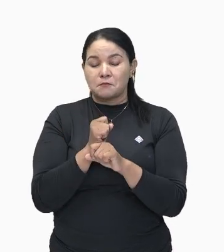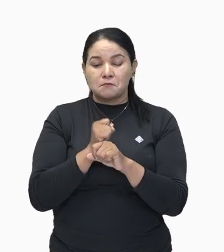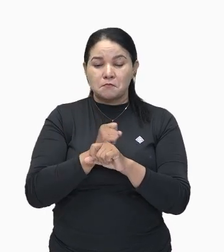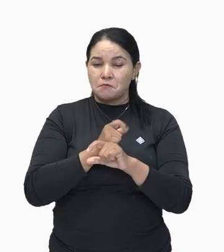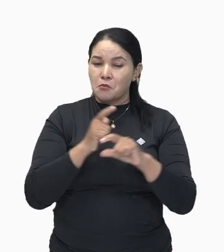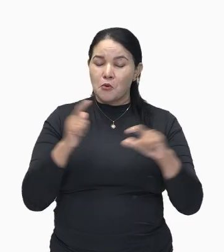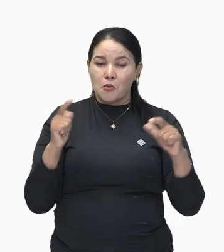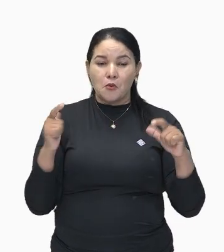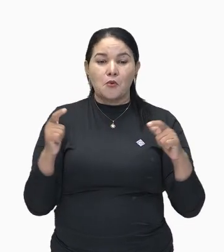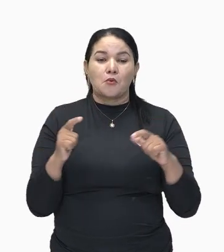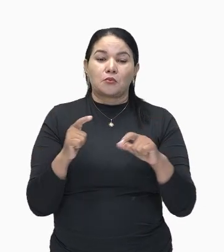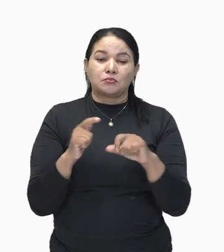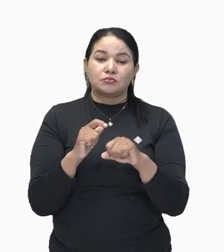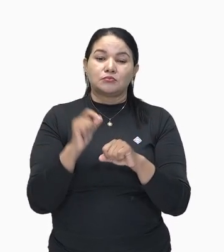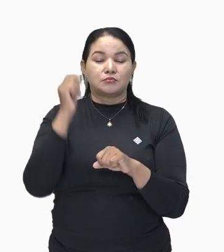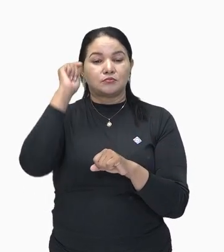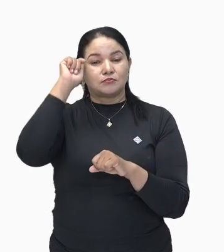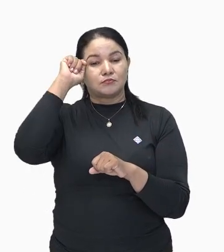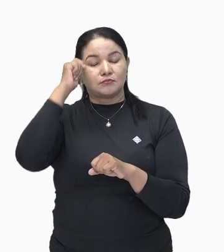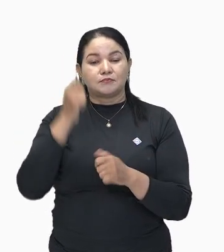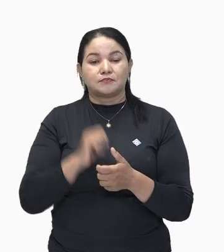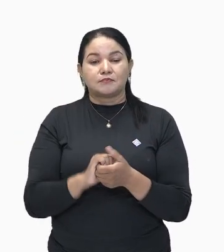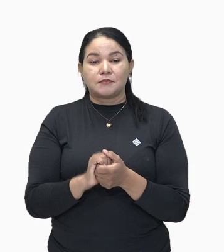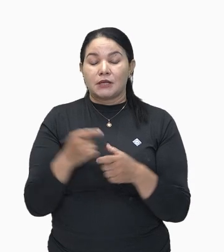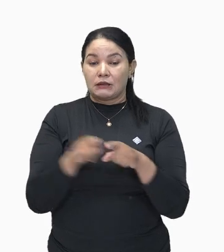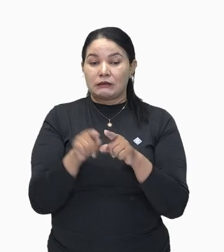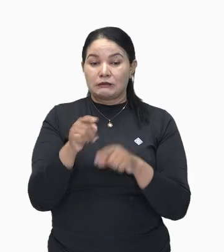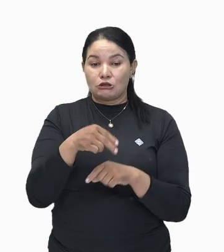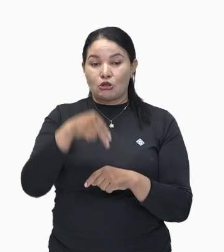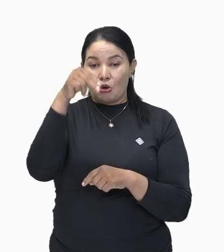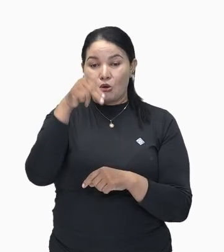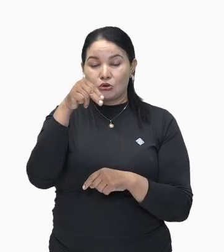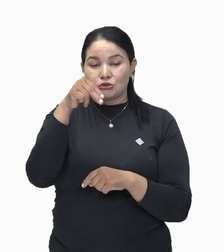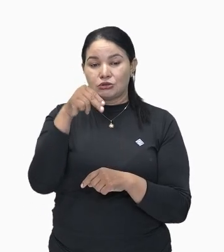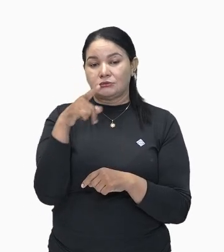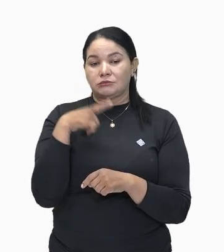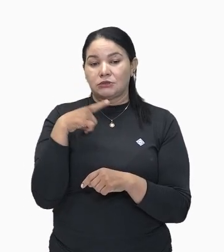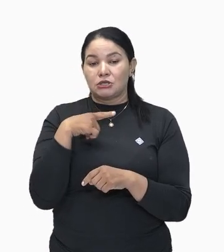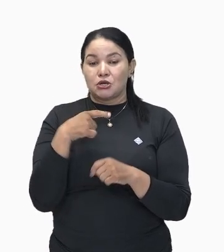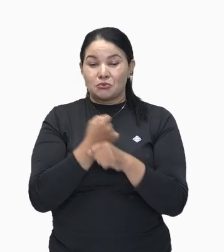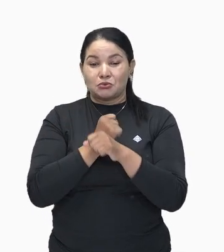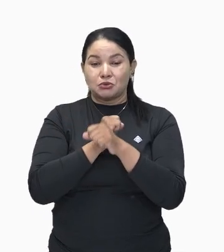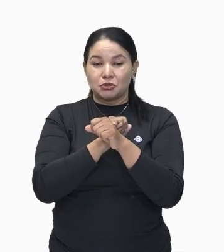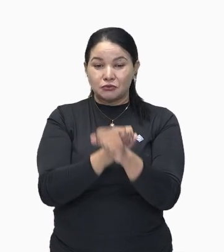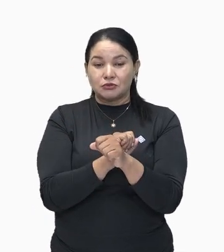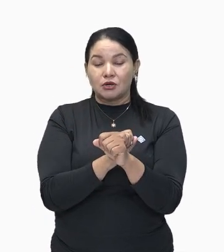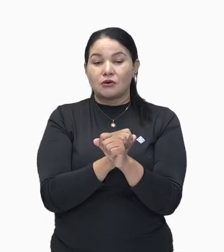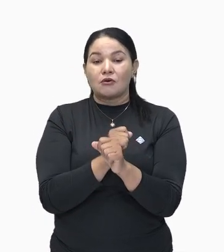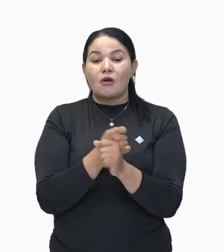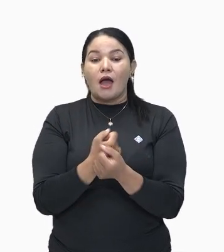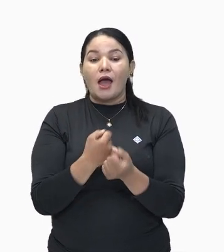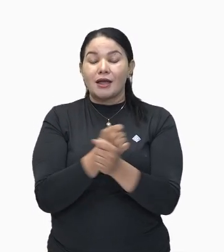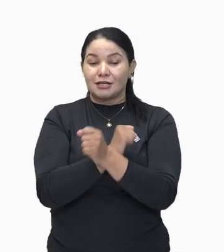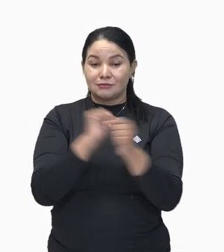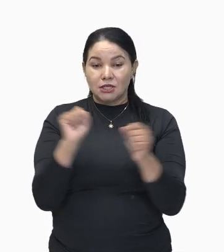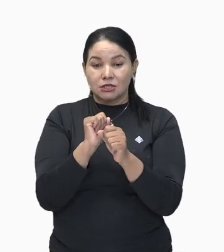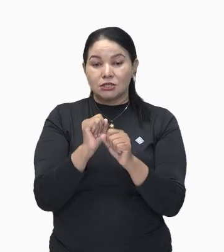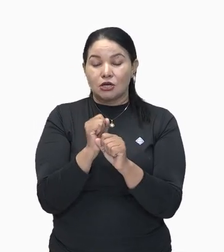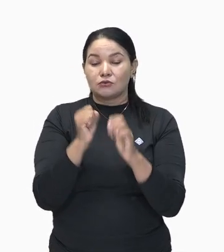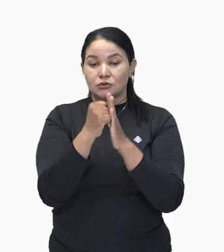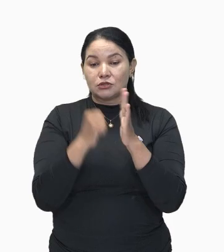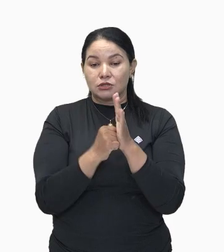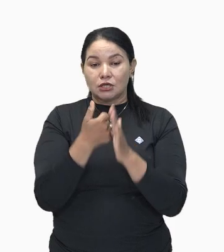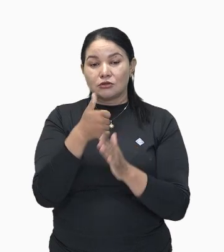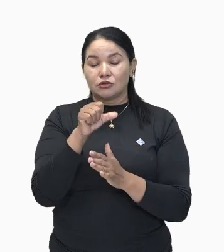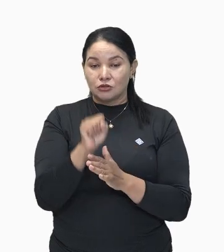de negros. Já no norte do país, vai ocorrer o quê? A escravidão que foi abolida aí no século XVIII,